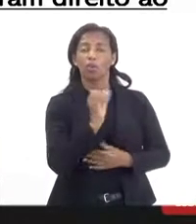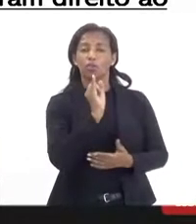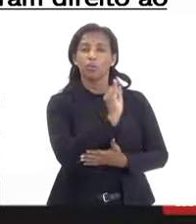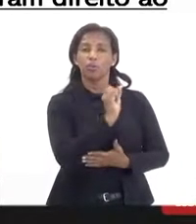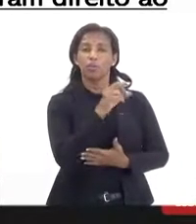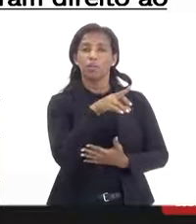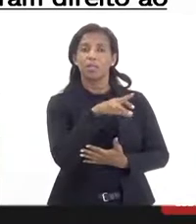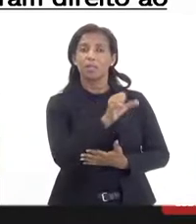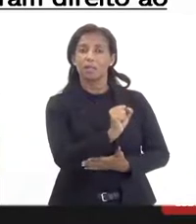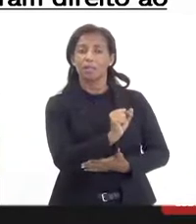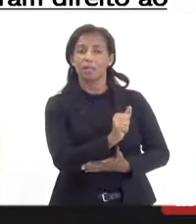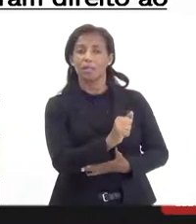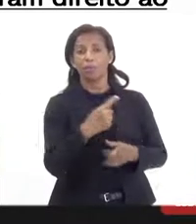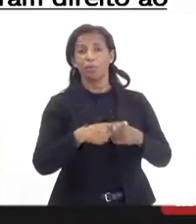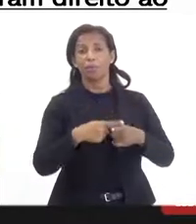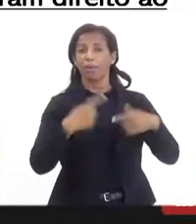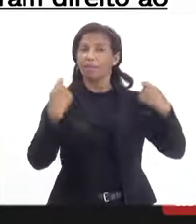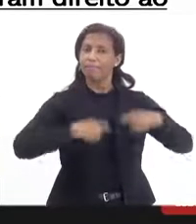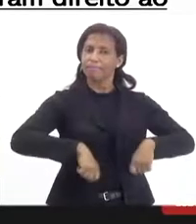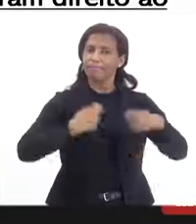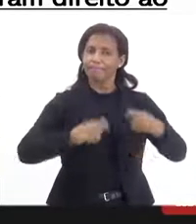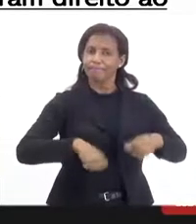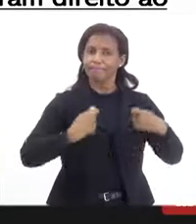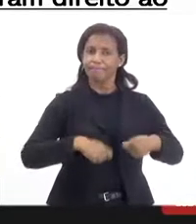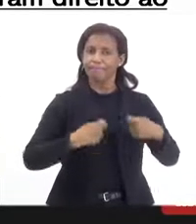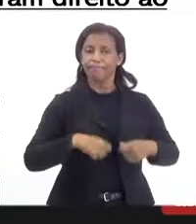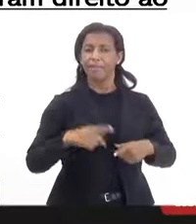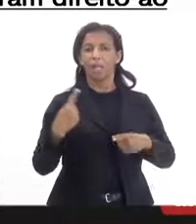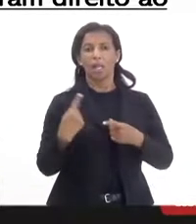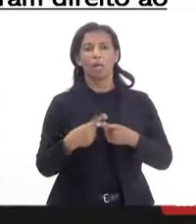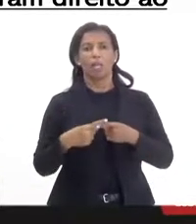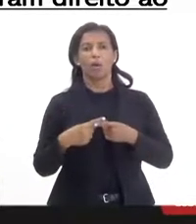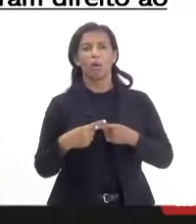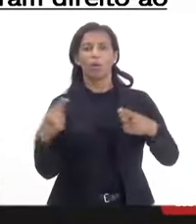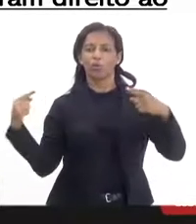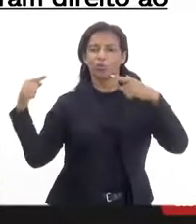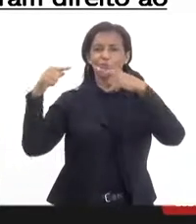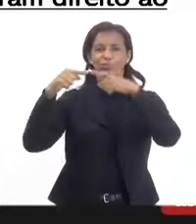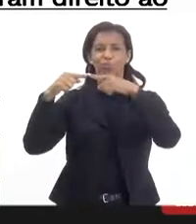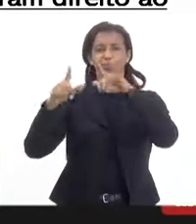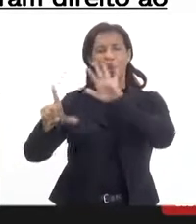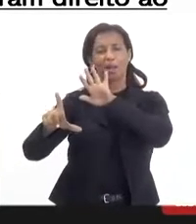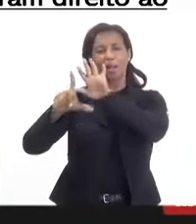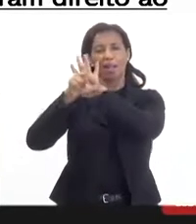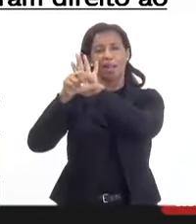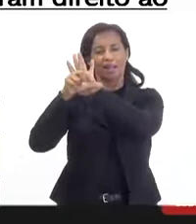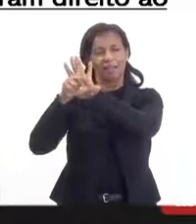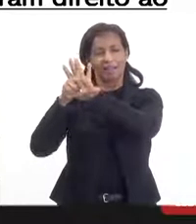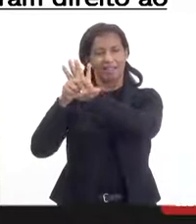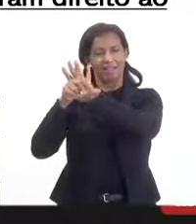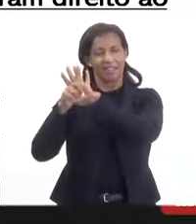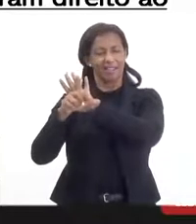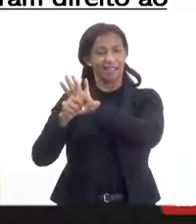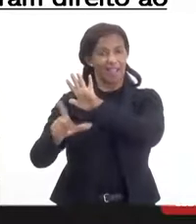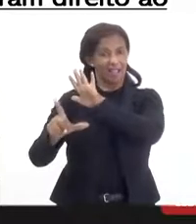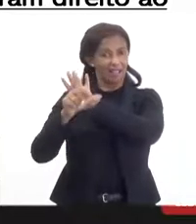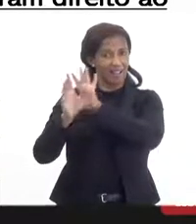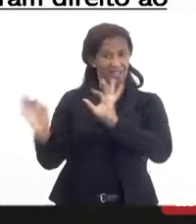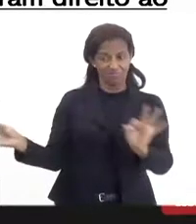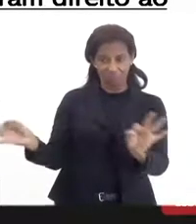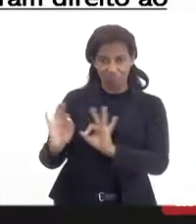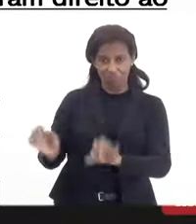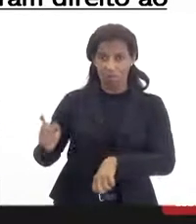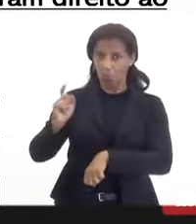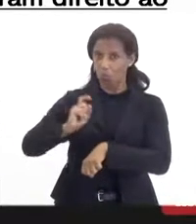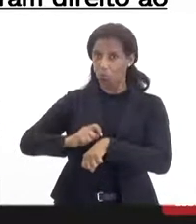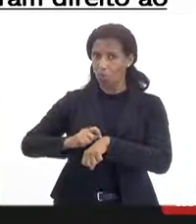da essencialidade, critério que não seria procedente de acordo com a legislação estadual. A legislação estadual em nenhum momento permitiria